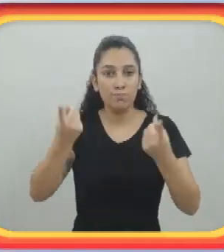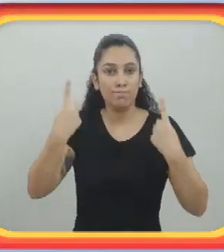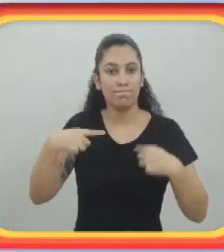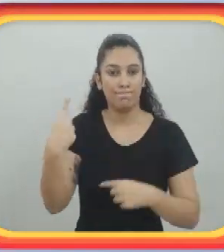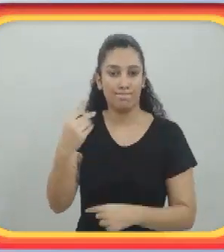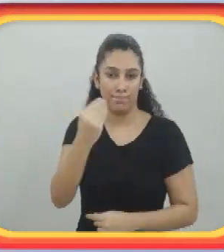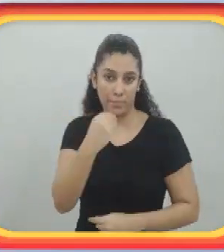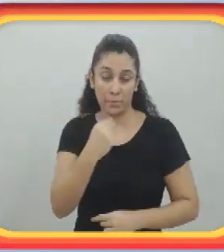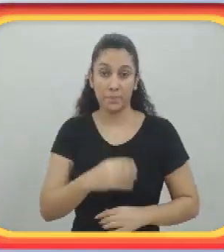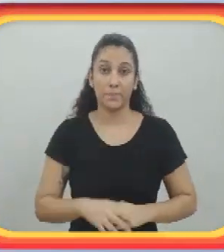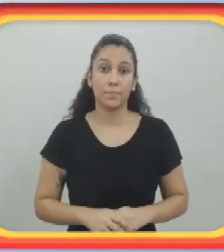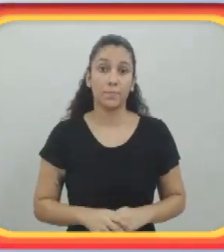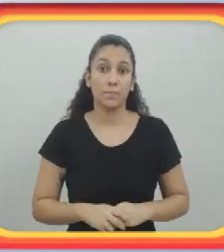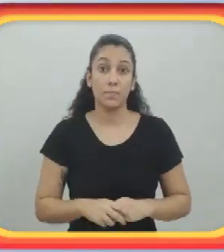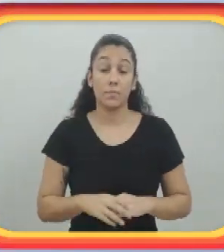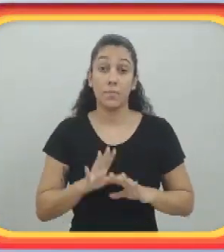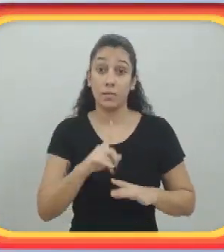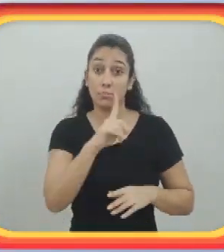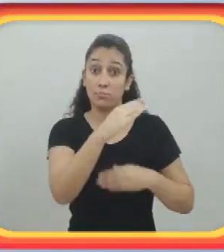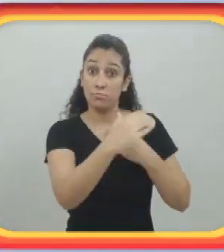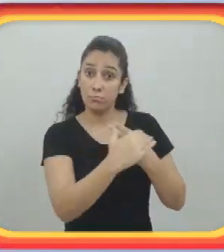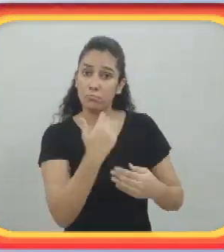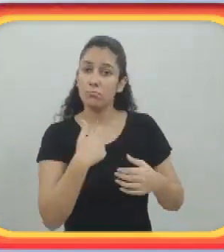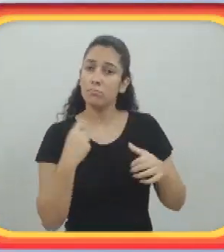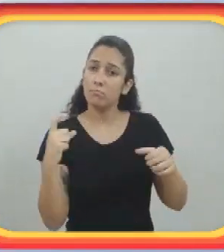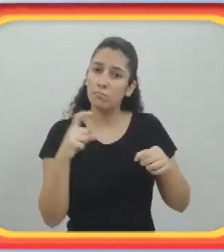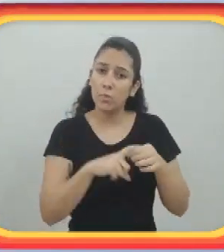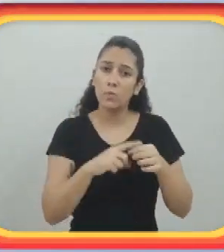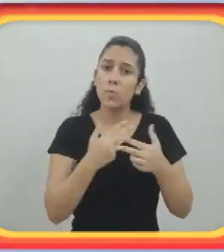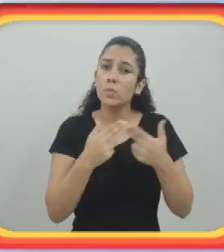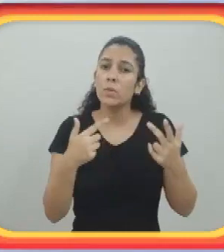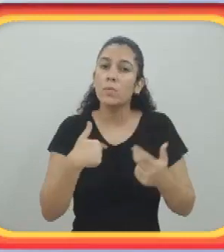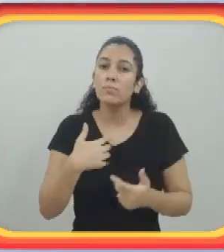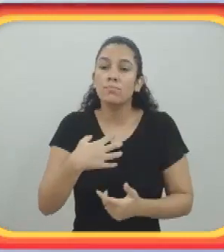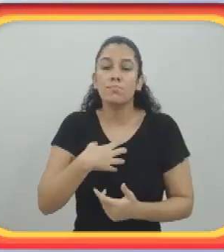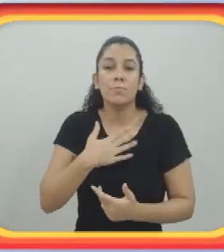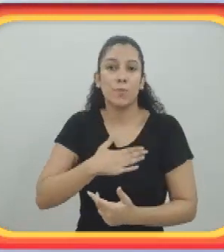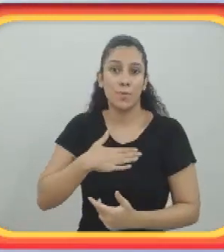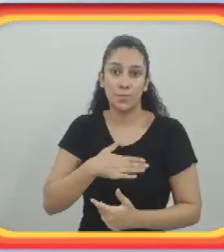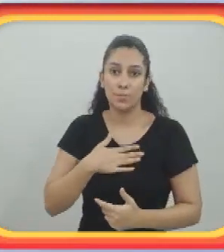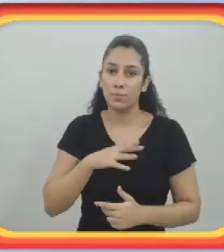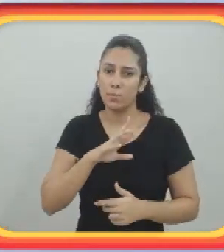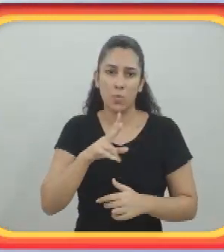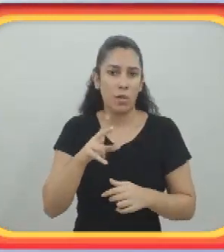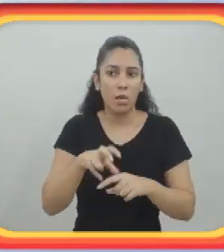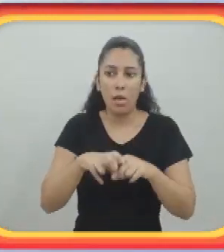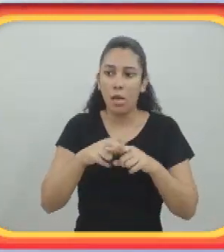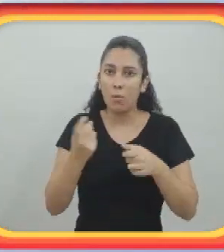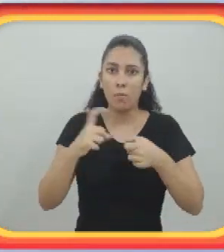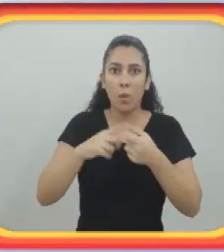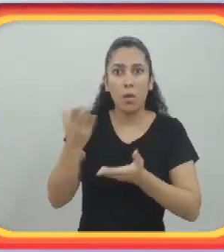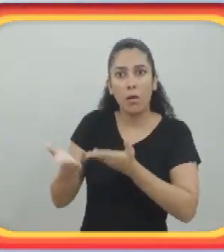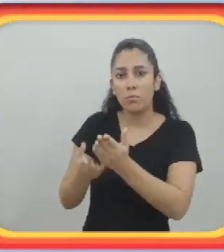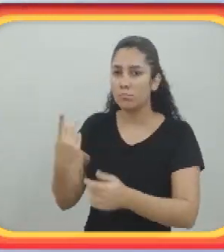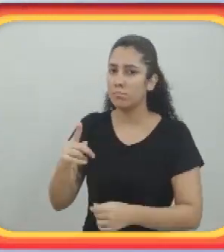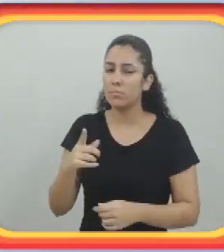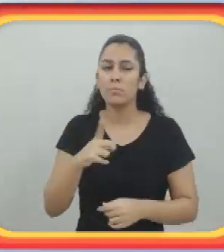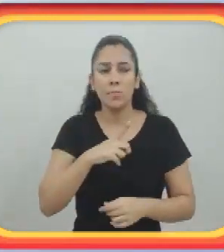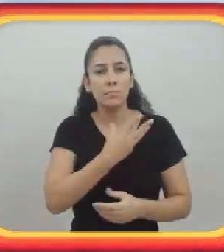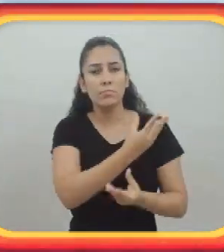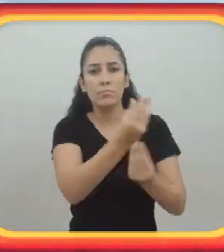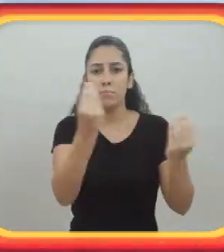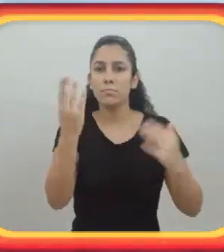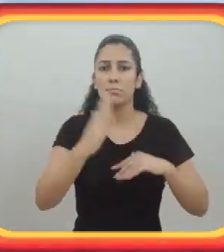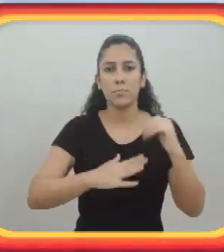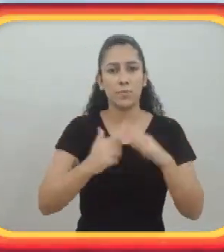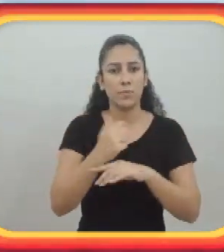faculdade na área da saúde, porque a gente sentia a necessidade da coordenação motora dele, que era uma coordenação motora fraca.